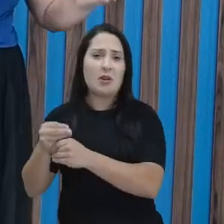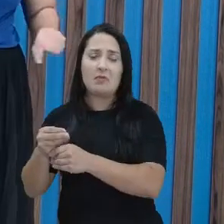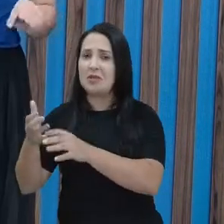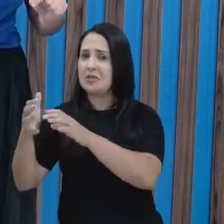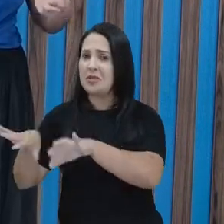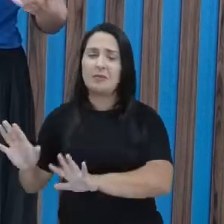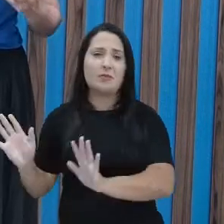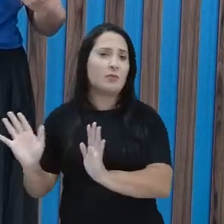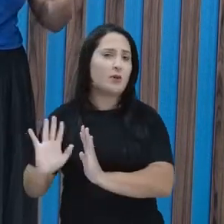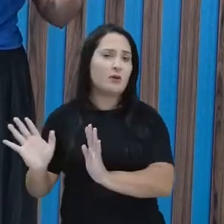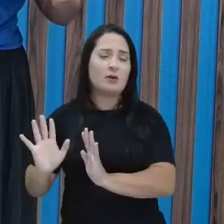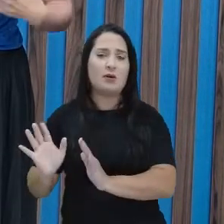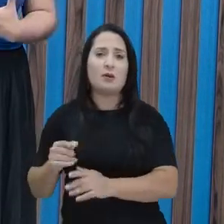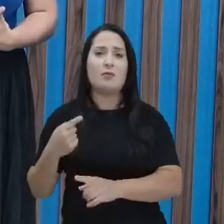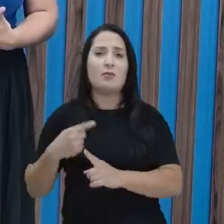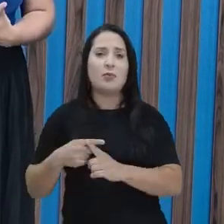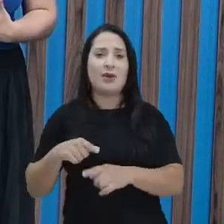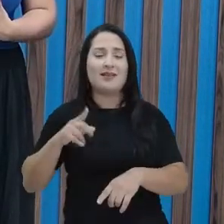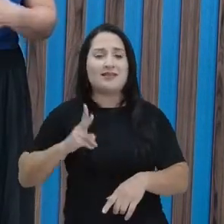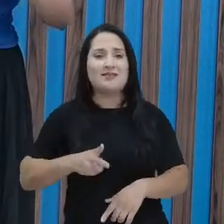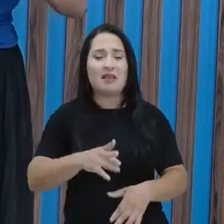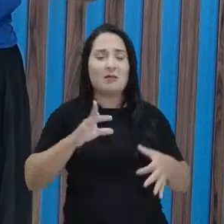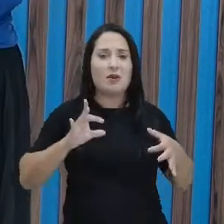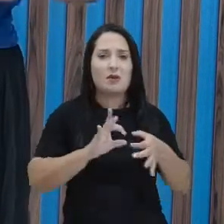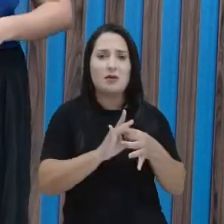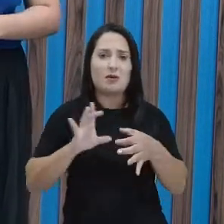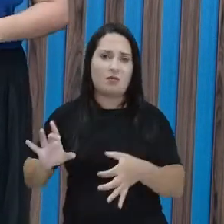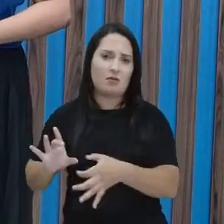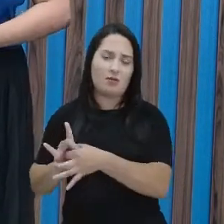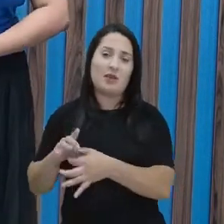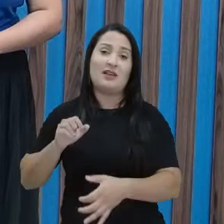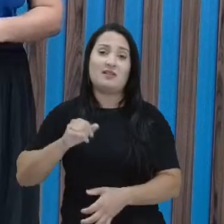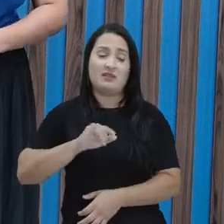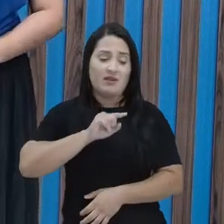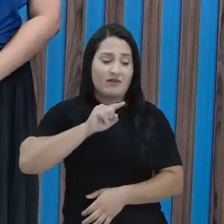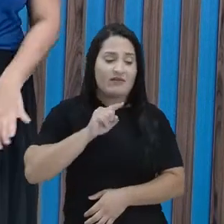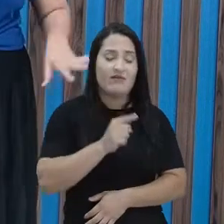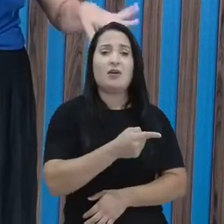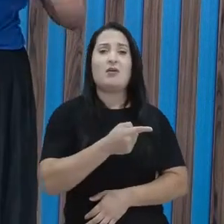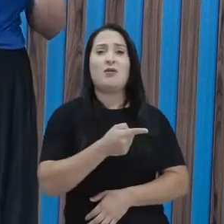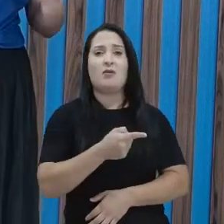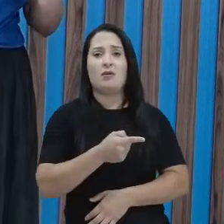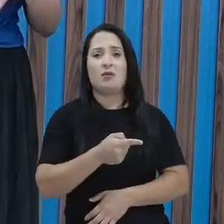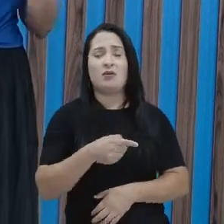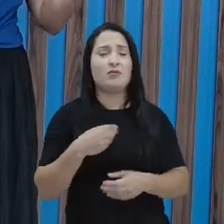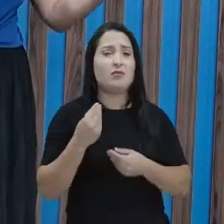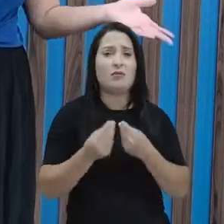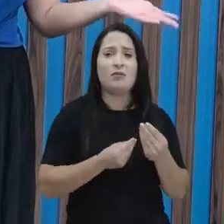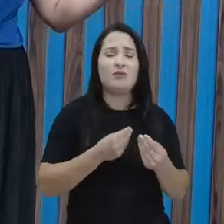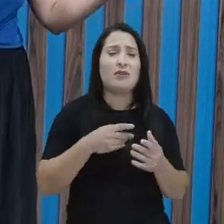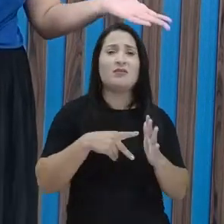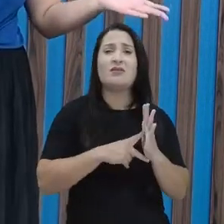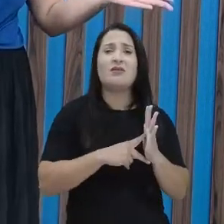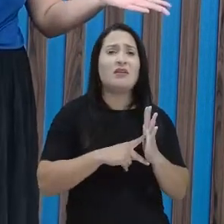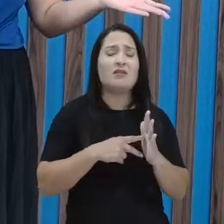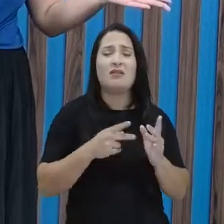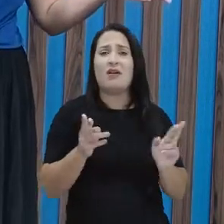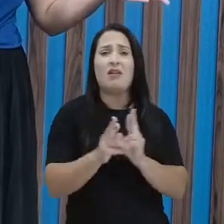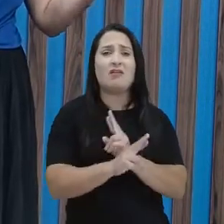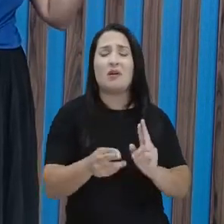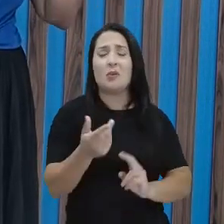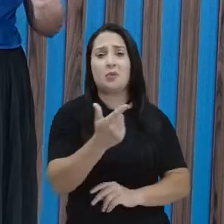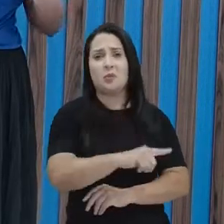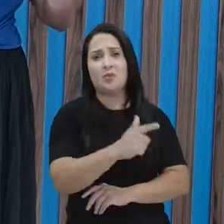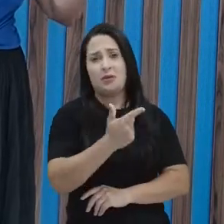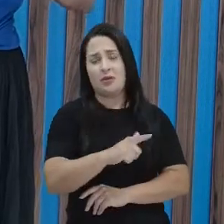são termos que são entrelaçados. Se eu boto a vírgula, eu estou indicando ali que sintaticamente eles não têm nenhuma relação.